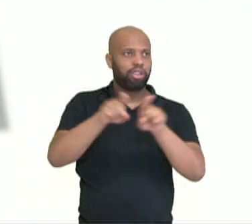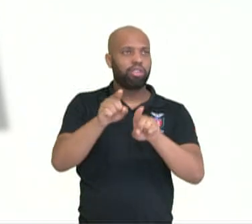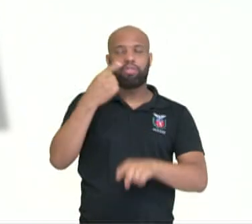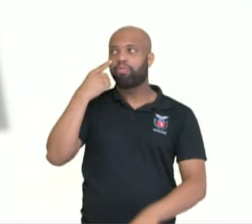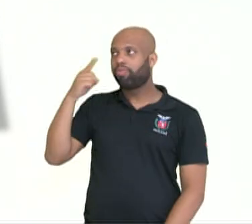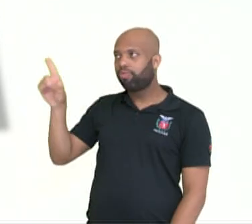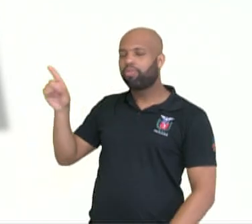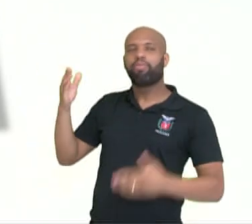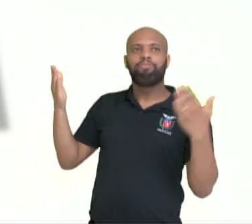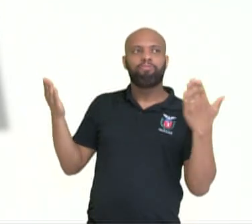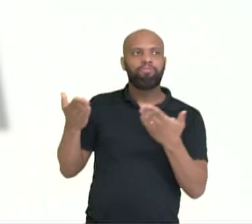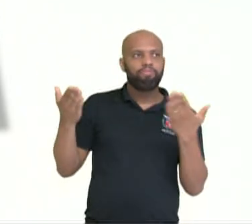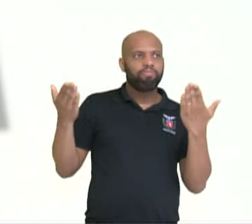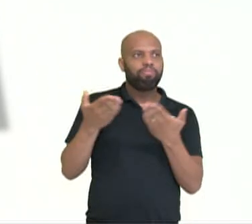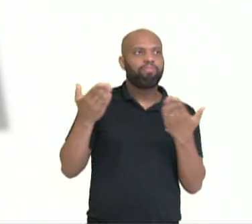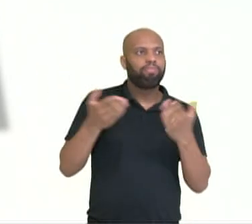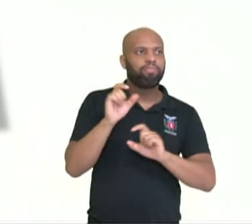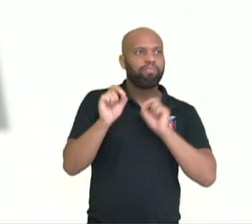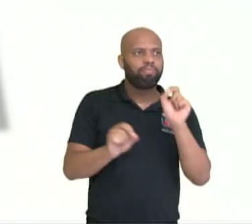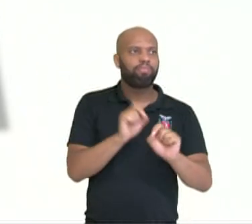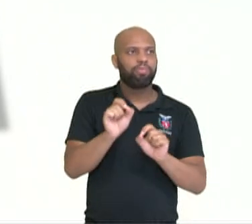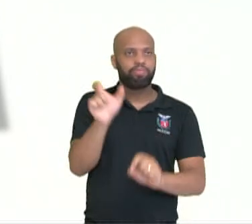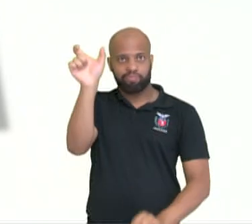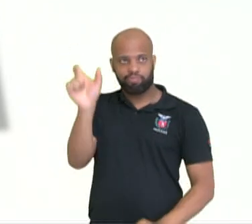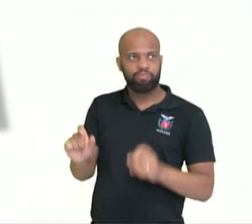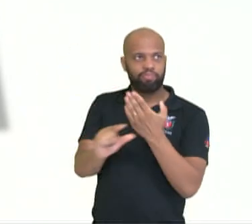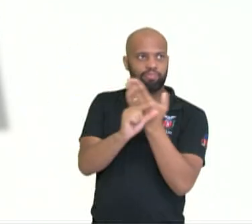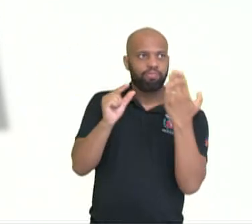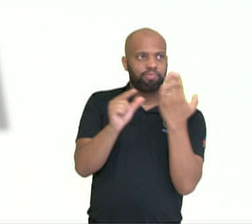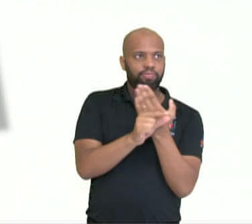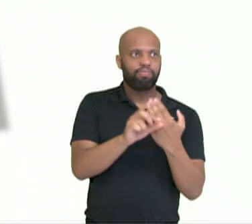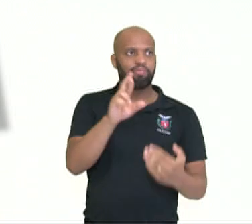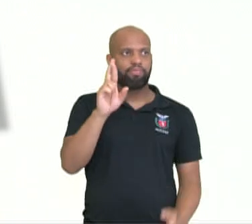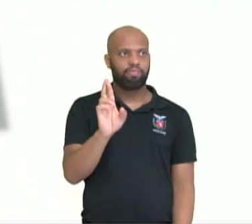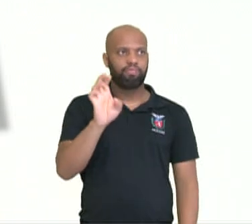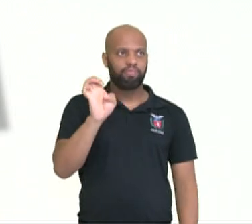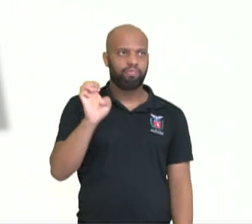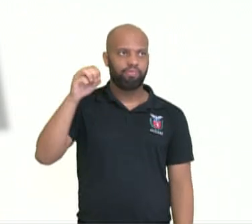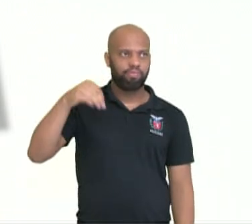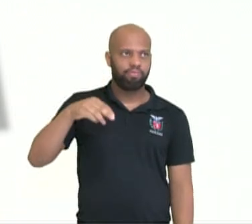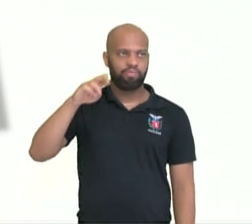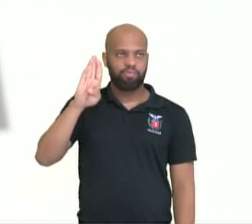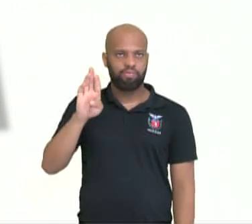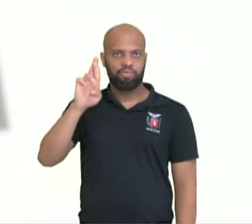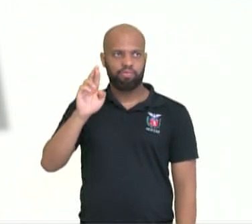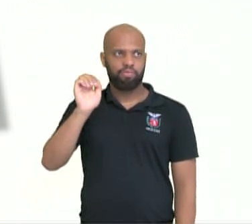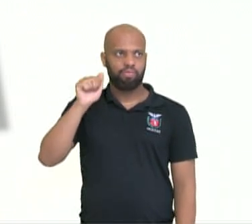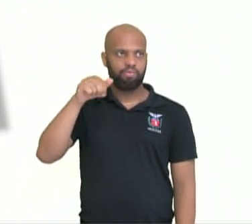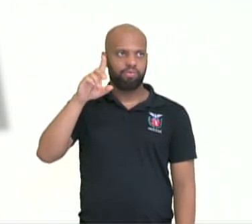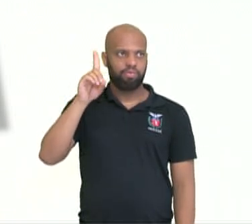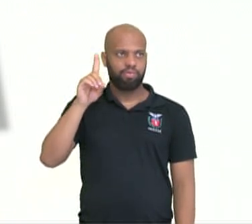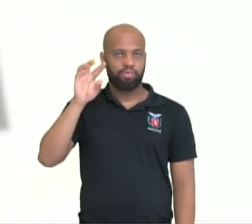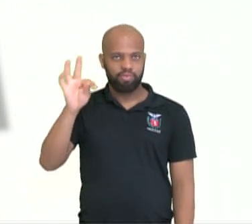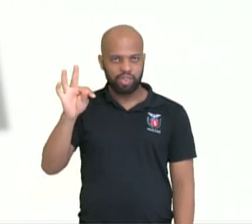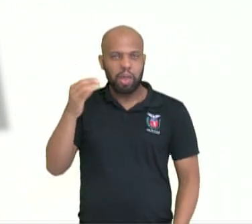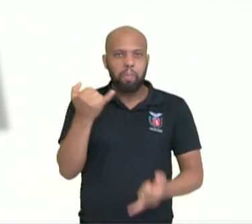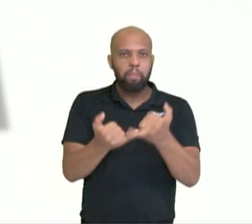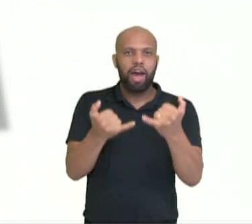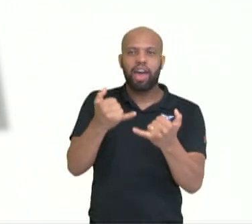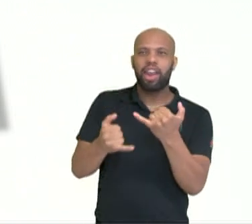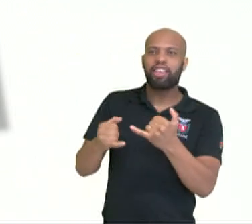aqui uma obra do Rembrandt, que ele era o pintor das selfies, adorava fazer